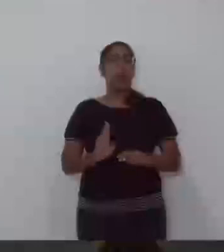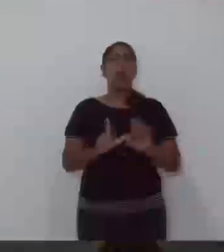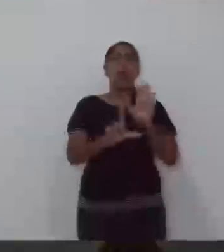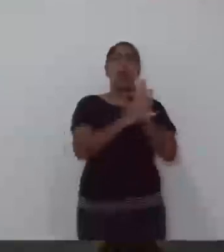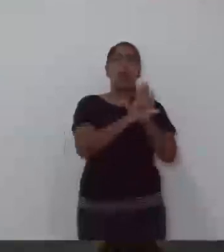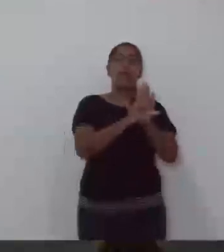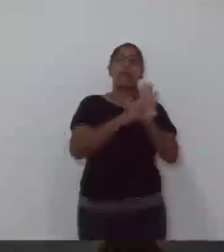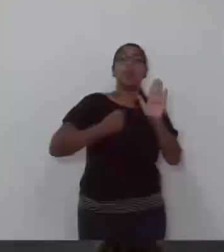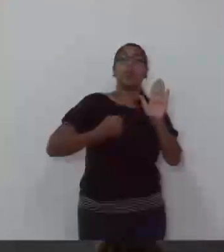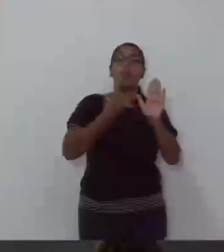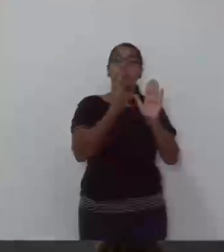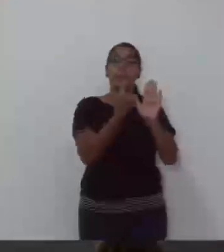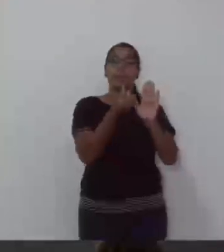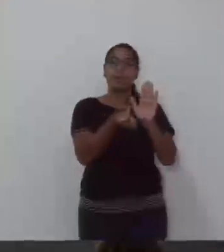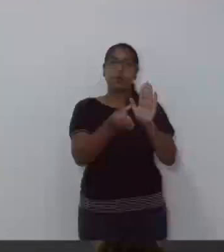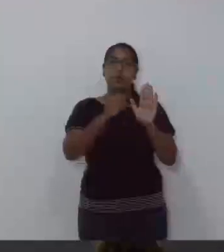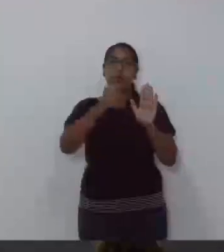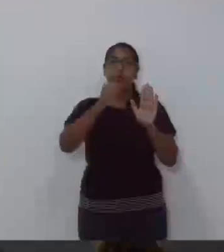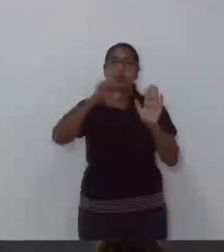número